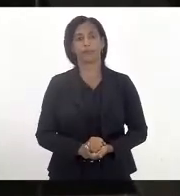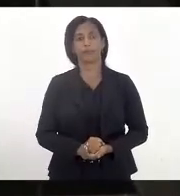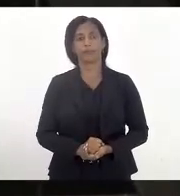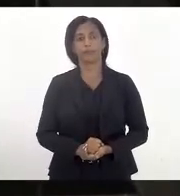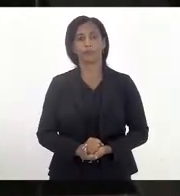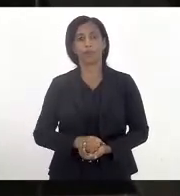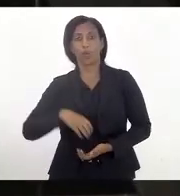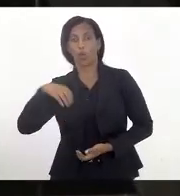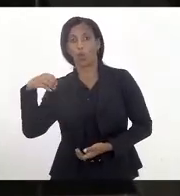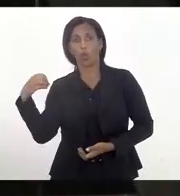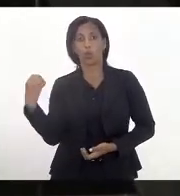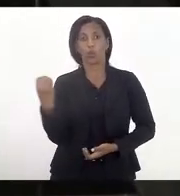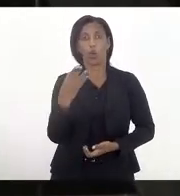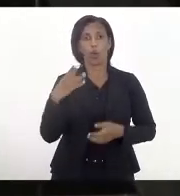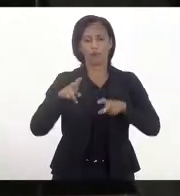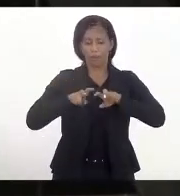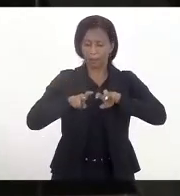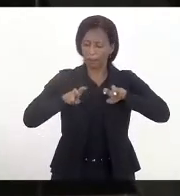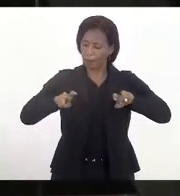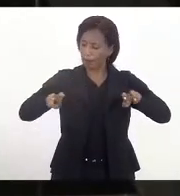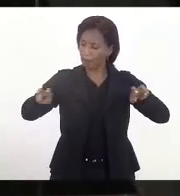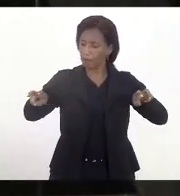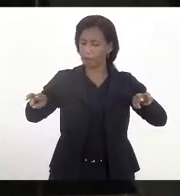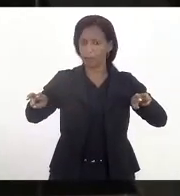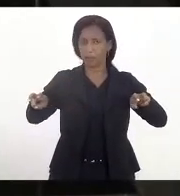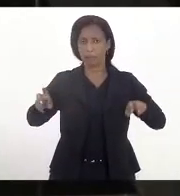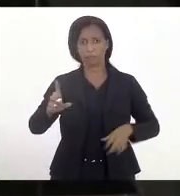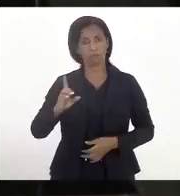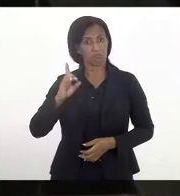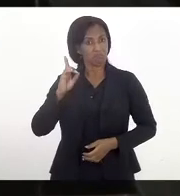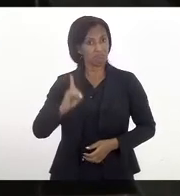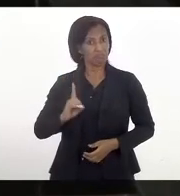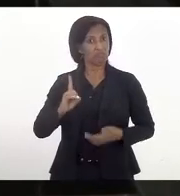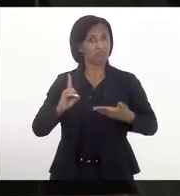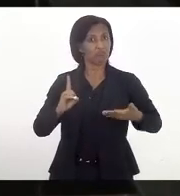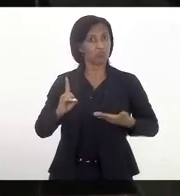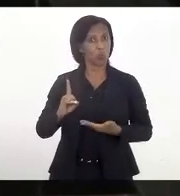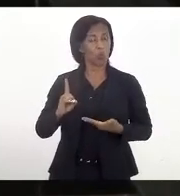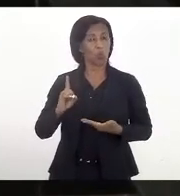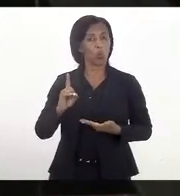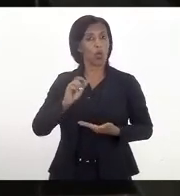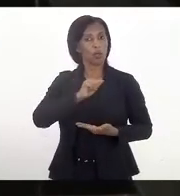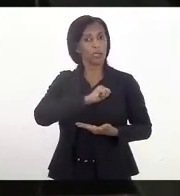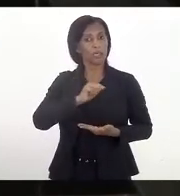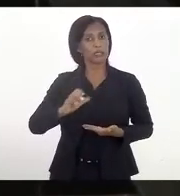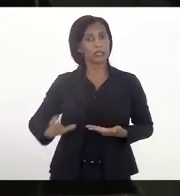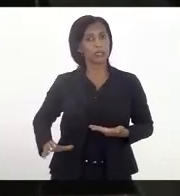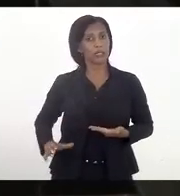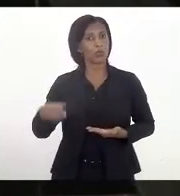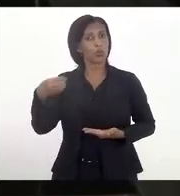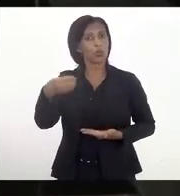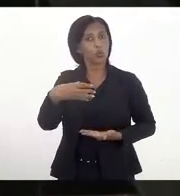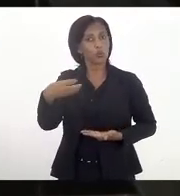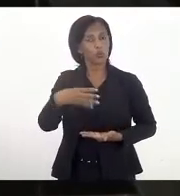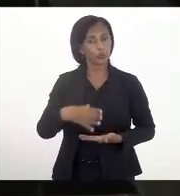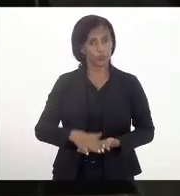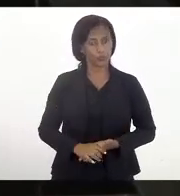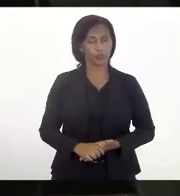é uma nova mesa diretora e foi eleito o presidente André Ceciliano